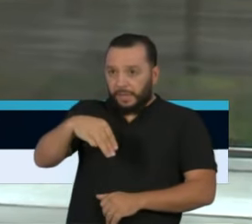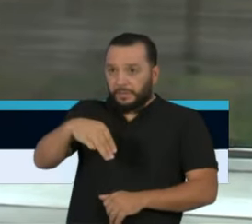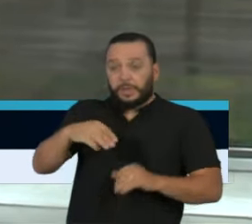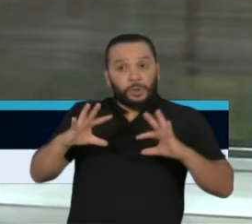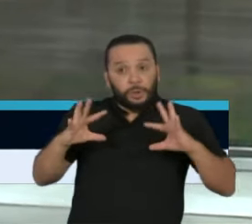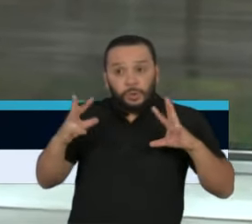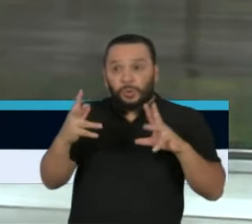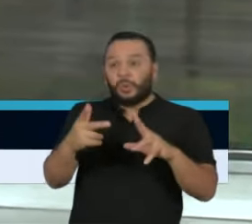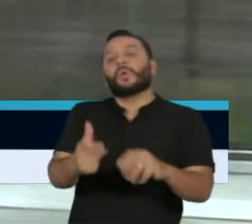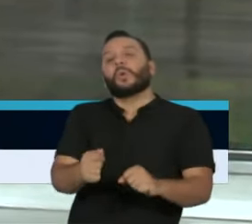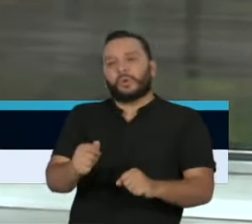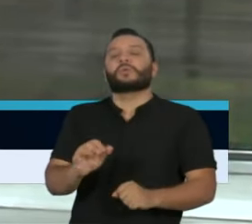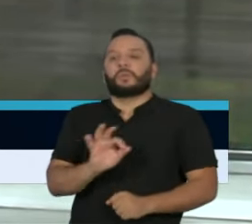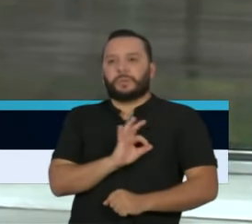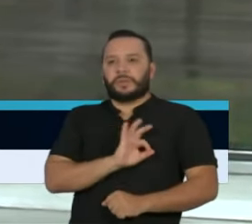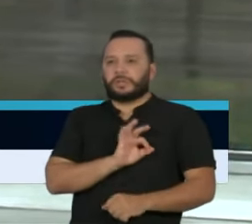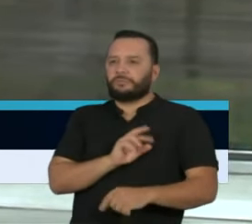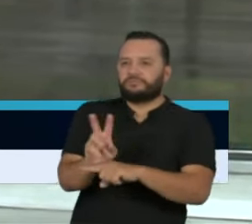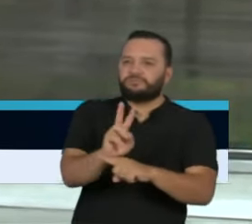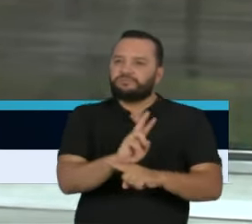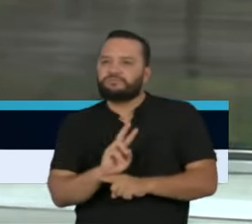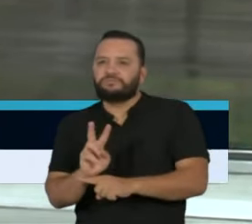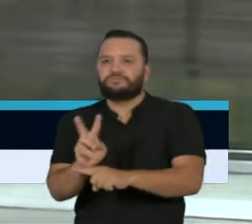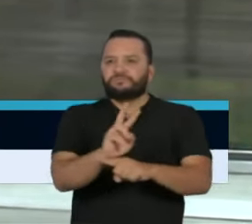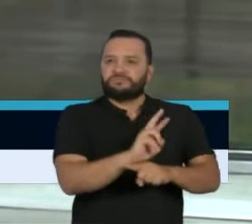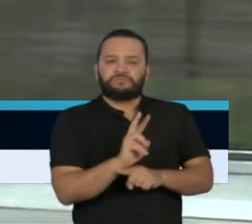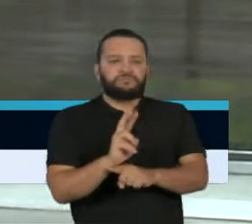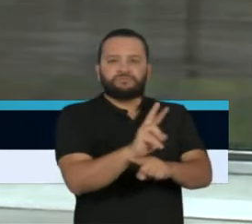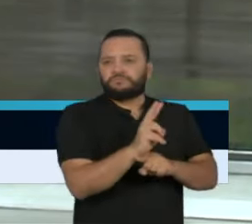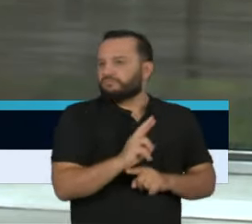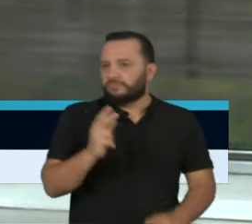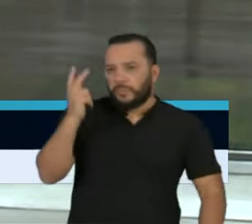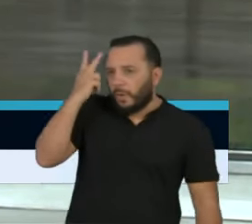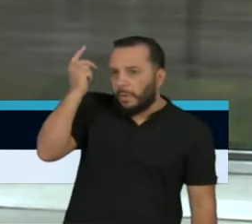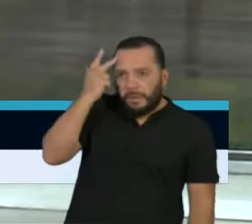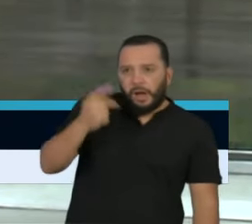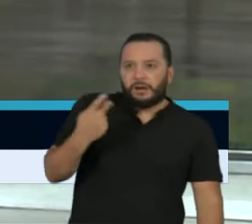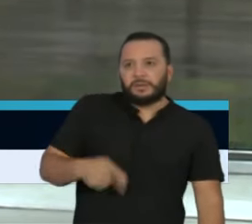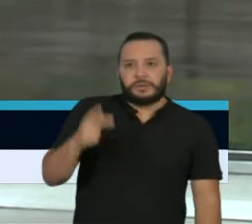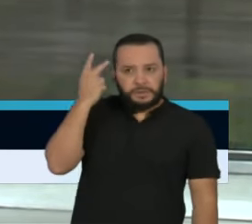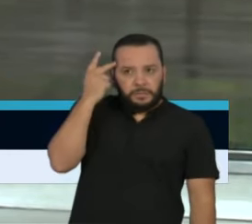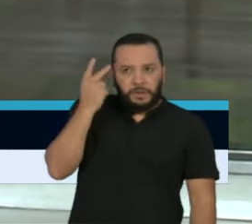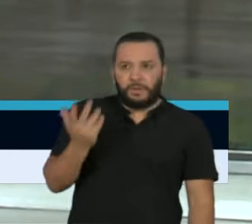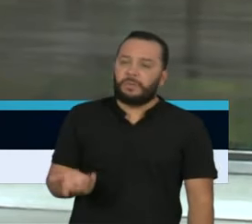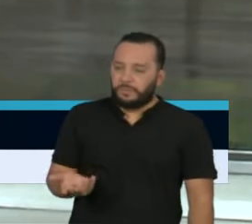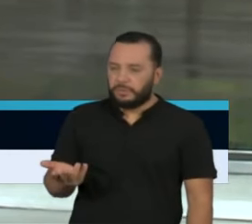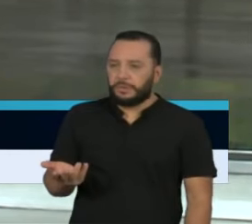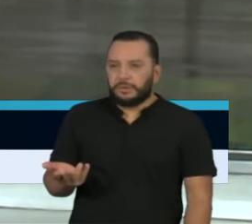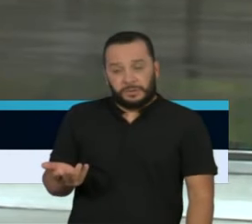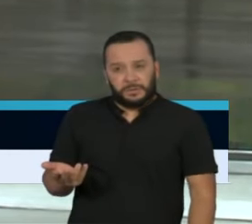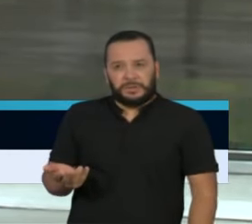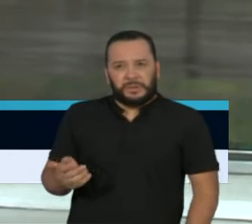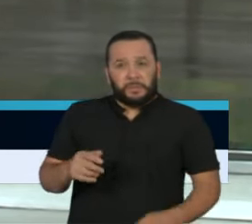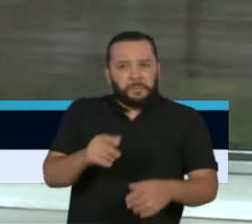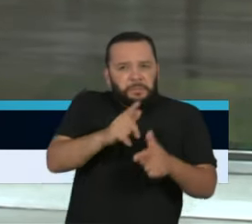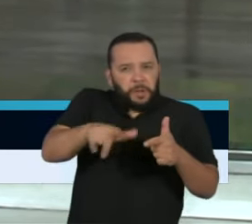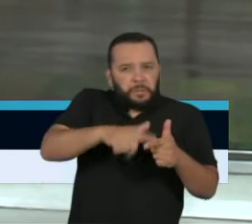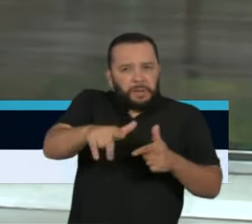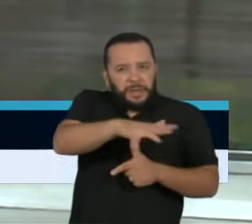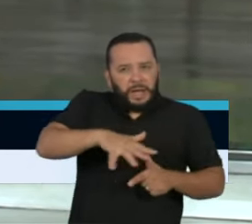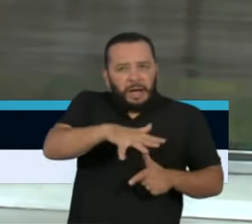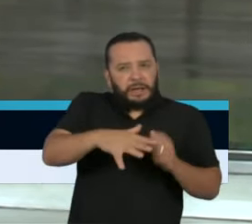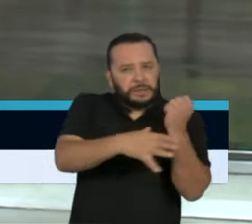policiamento no estado de São Paulo, de forma regular, normal, nenhum risco em relação aos programas de segurança, seja na